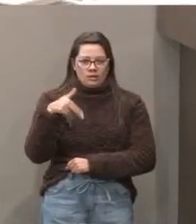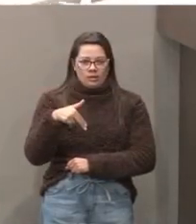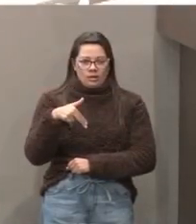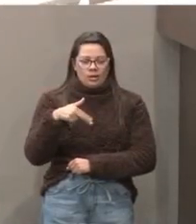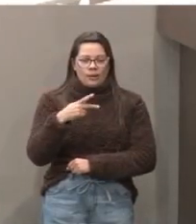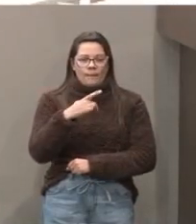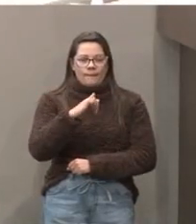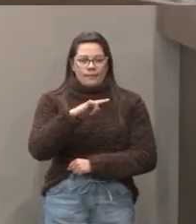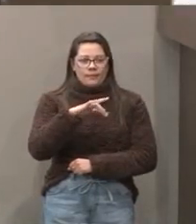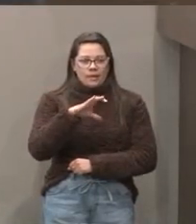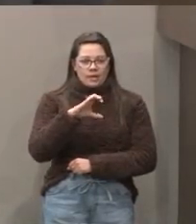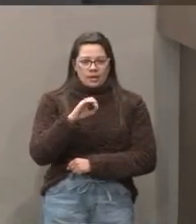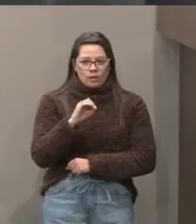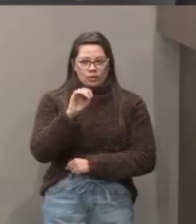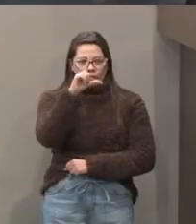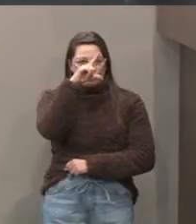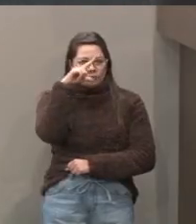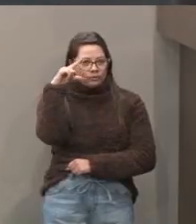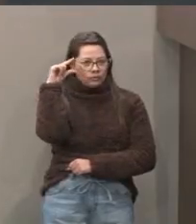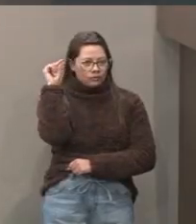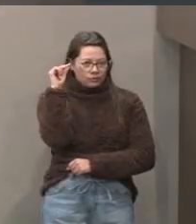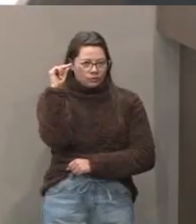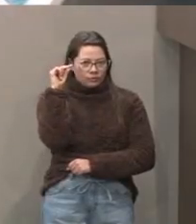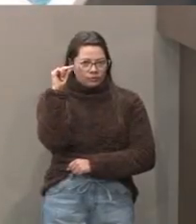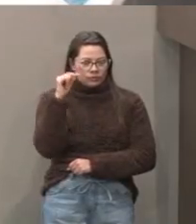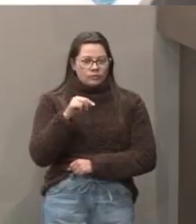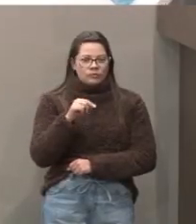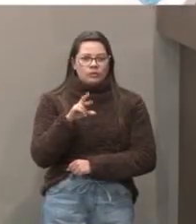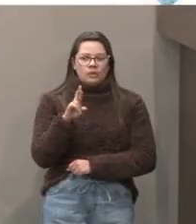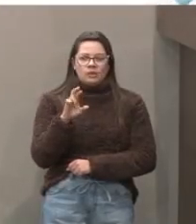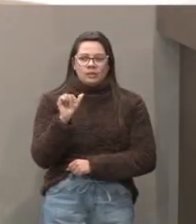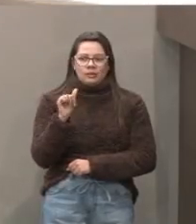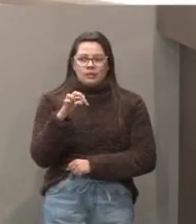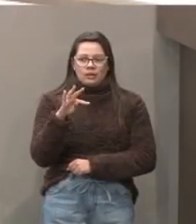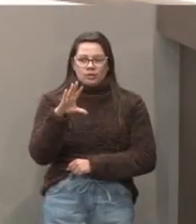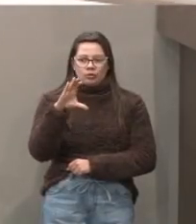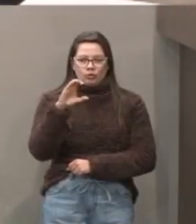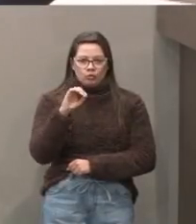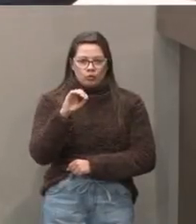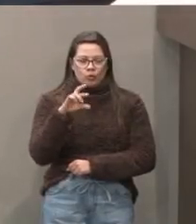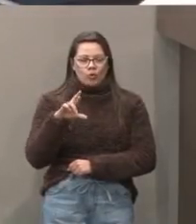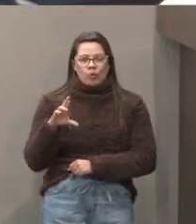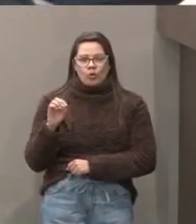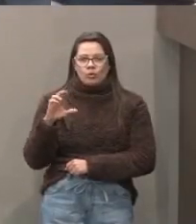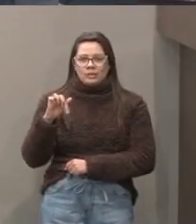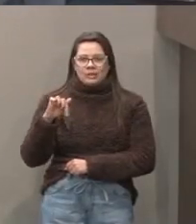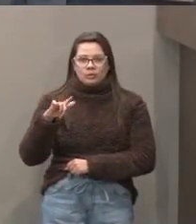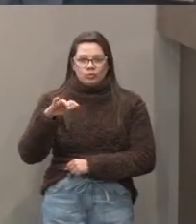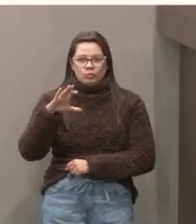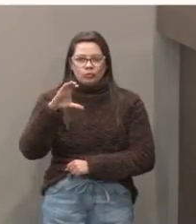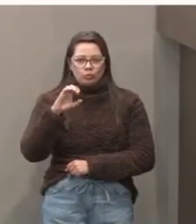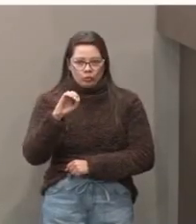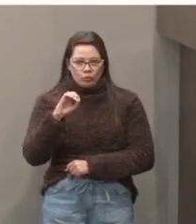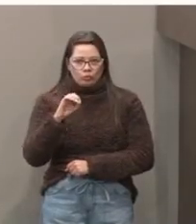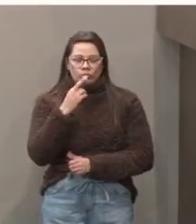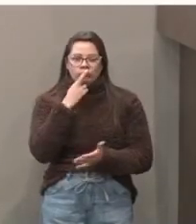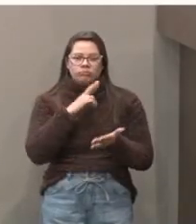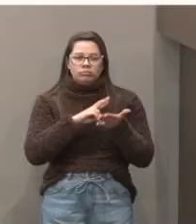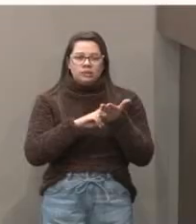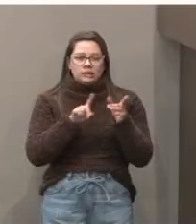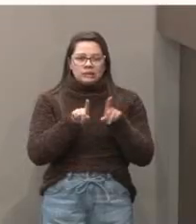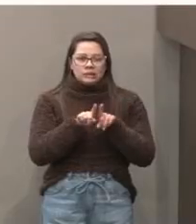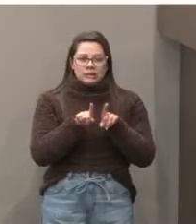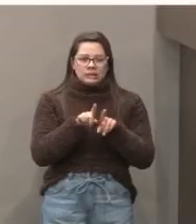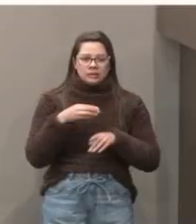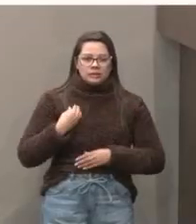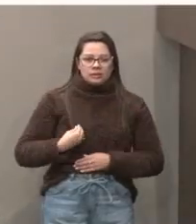Pedro Danelli, Regina Costa dos Santos, Renato Orlando Checker e Ronaldo Rosa. Registramos também